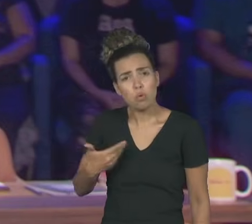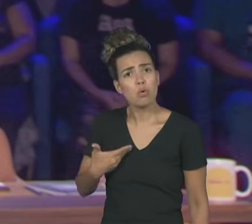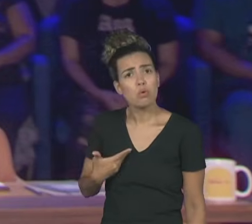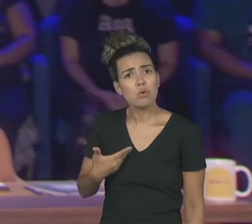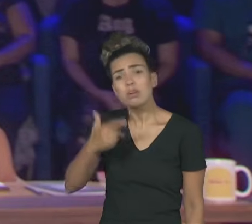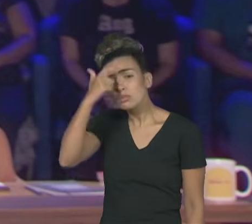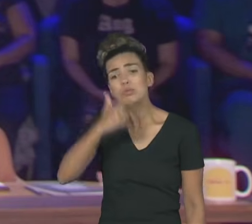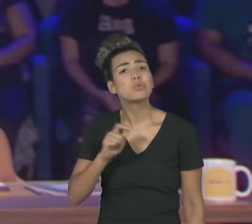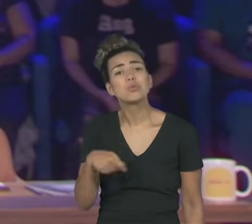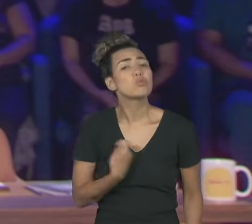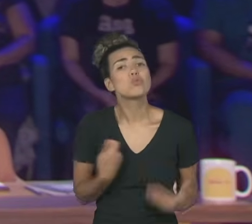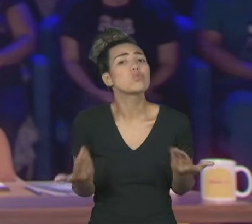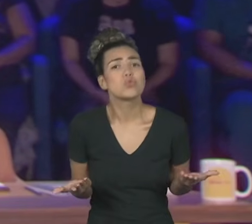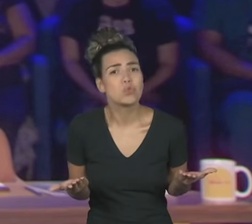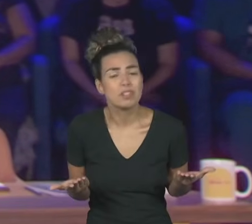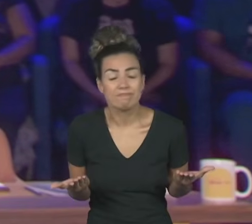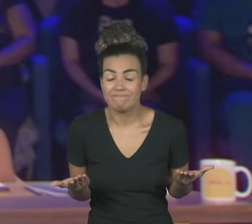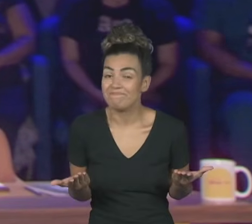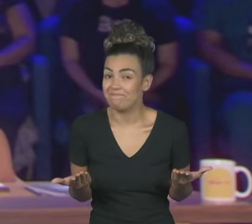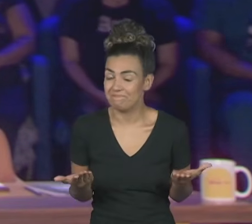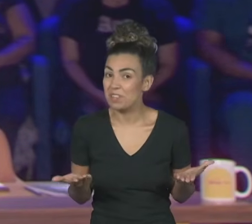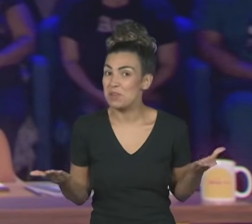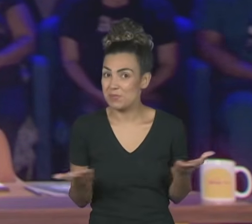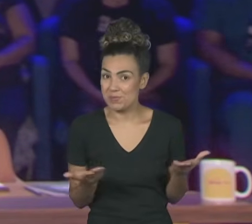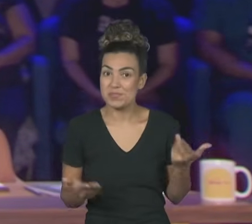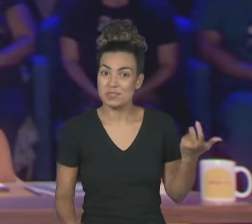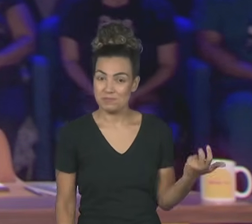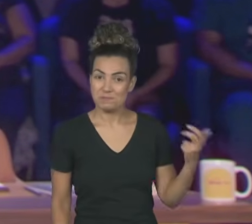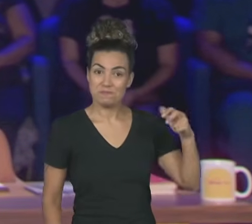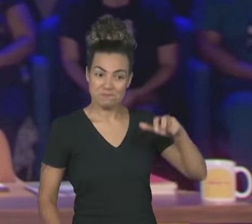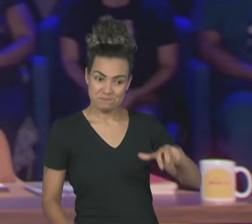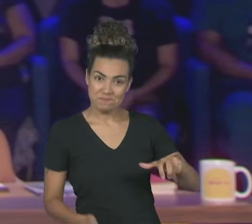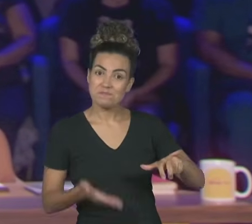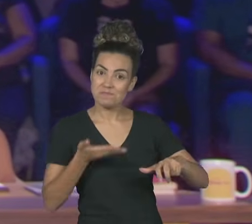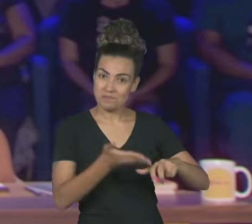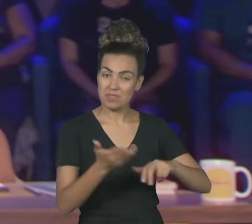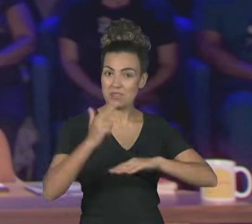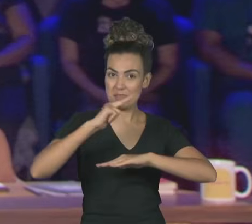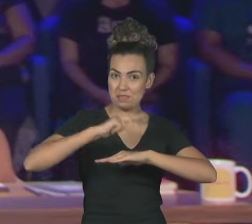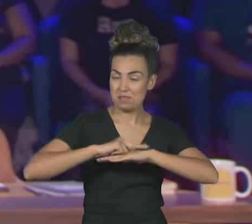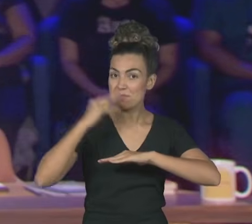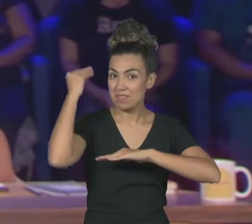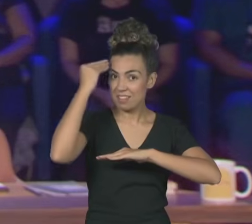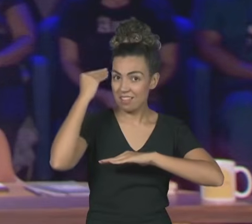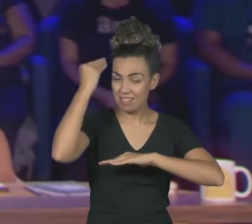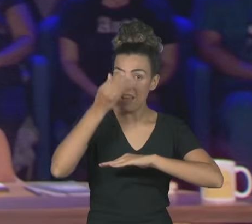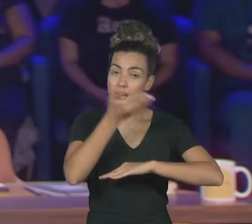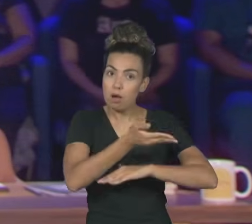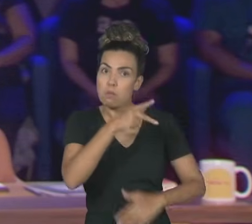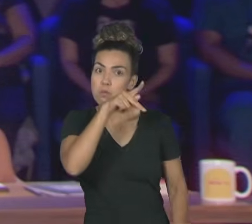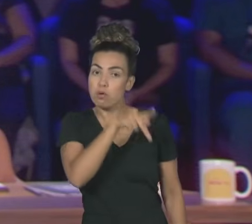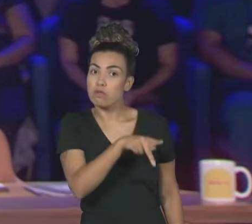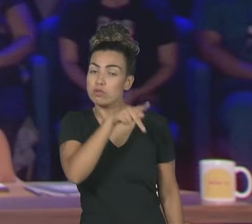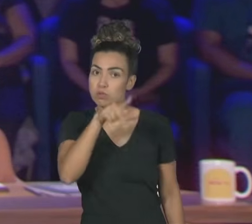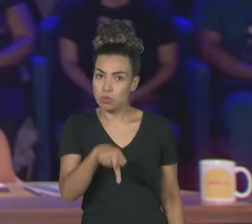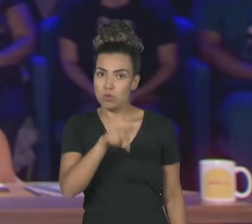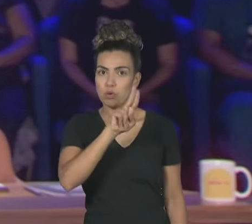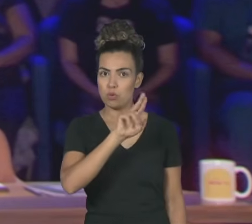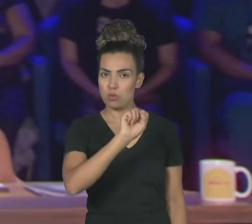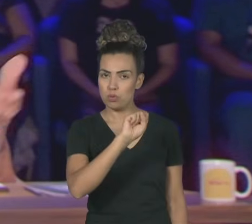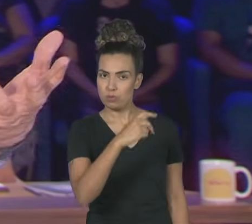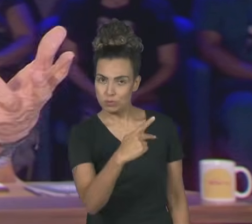Vamos conversar sobre isso com um dos grandes pensadores da psicanálise no Brasil. Ele é professor titular da Universidade de São